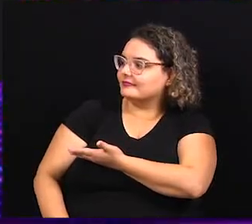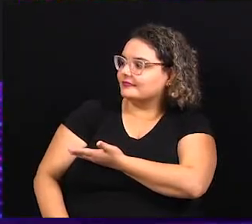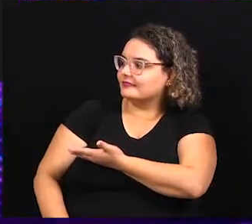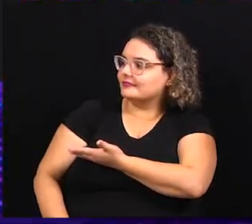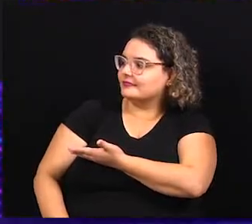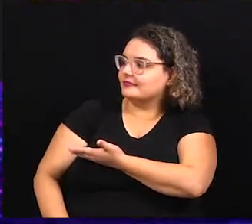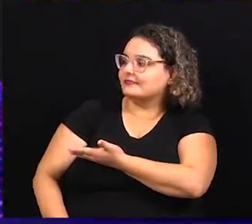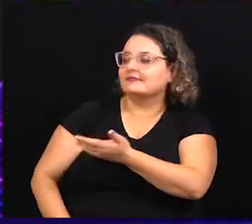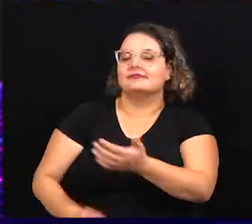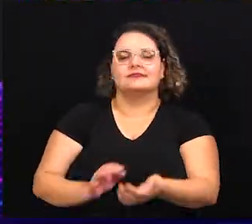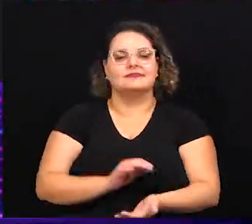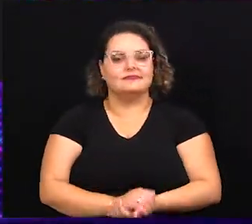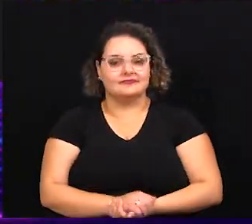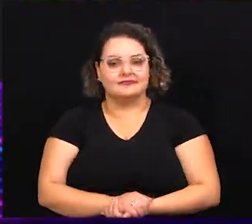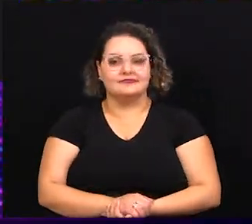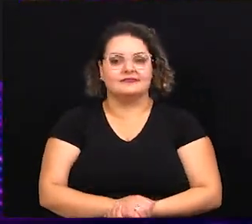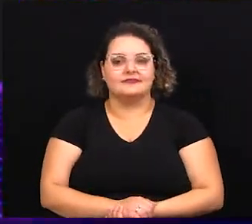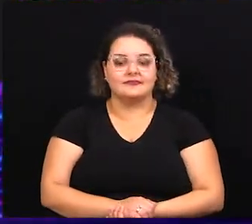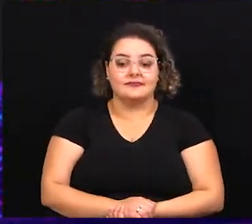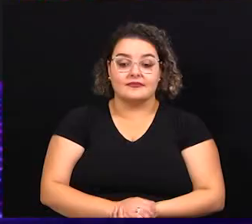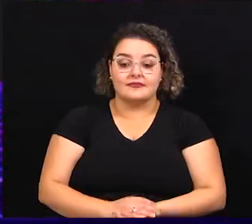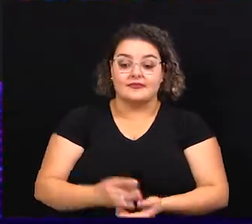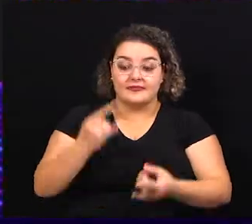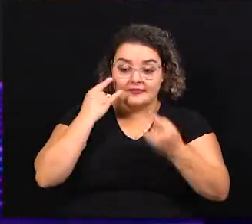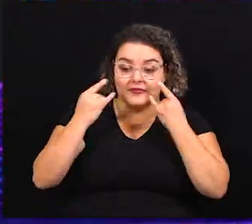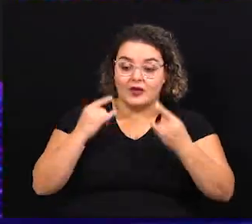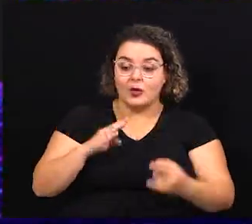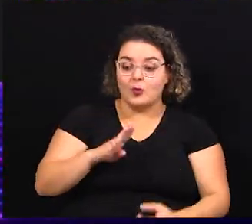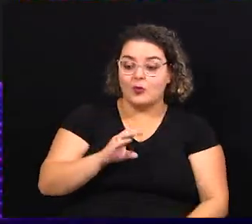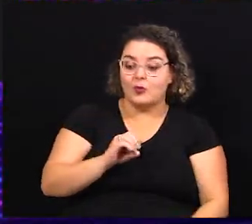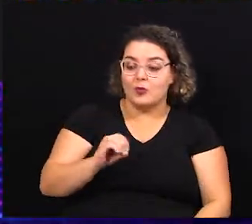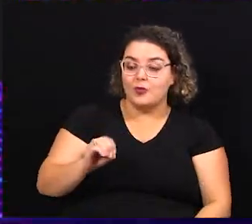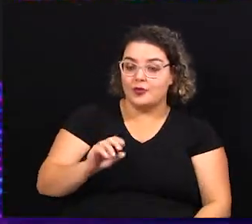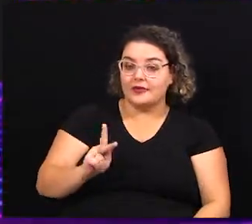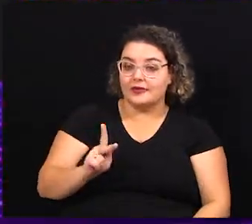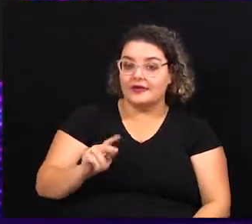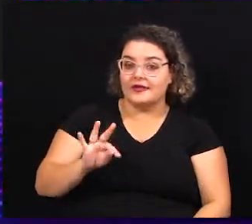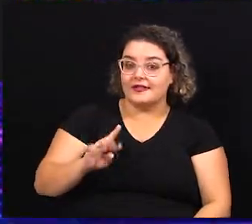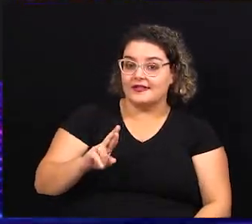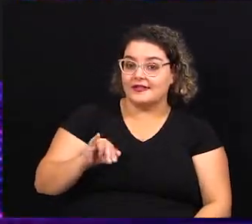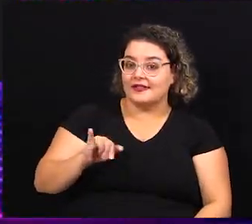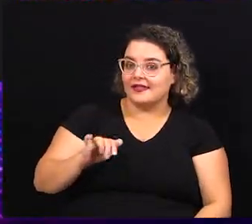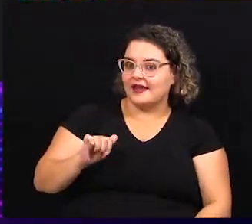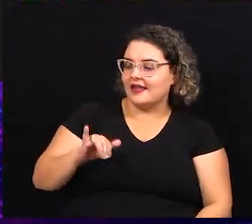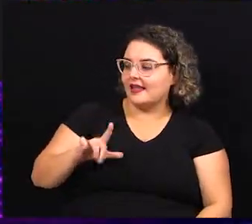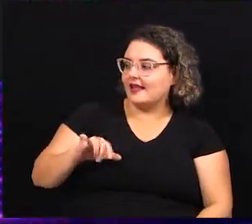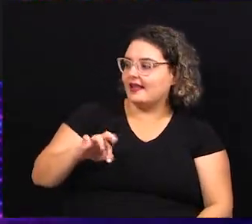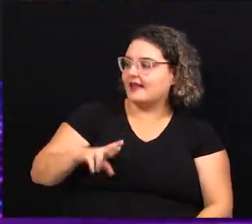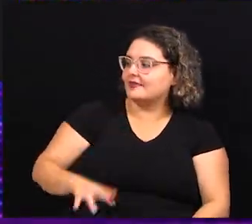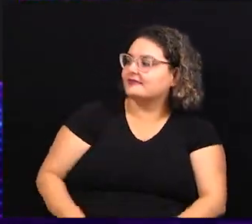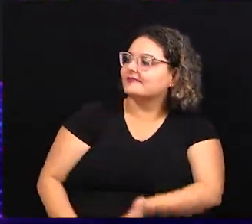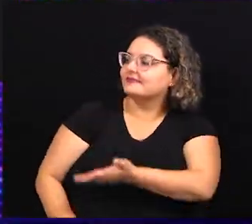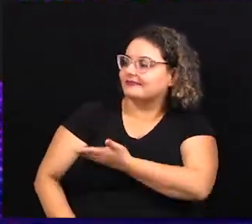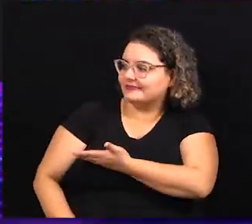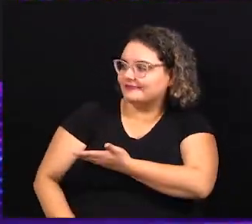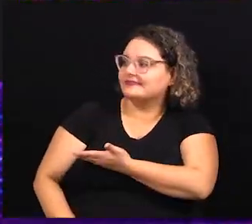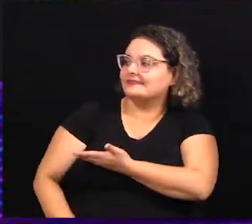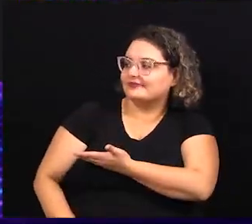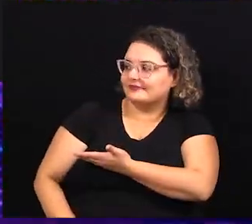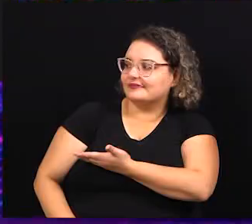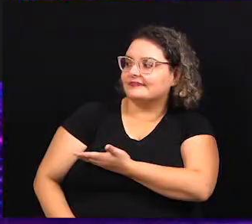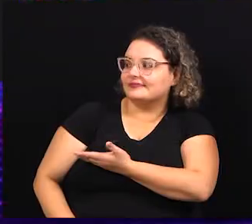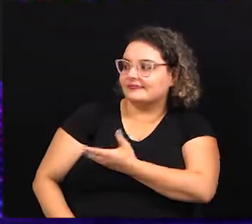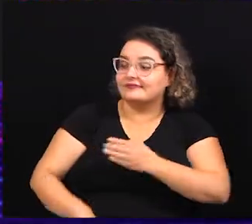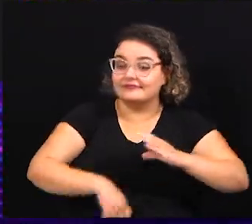ivestomazini.com.br, né? Lá, inclusive, acho que é uma coisa das que eu mais me dediquei é o book trailer. Caso não tenha assistido, assista depois, por favor. Eu fiz um book